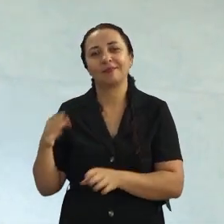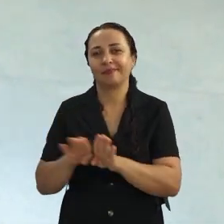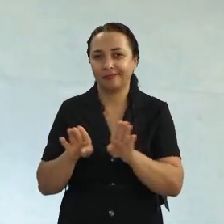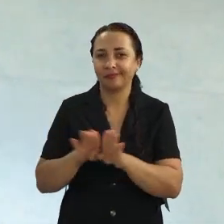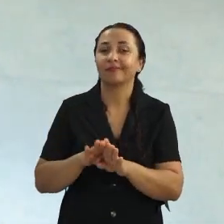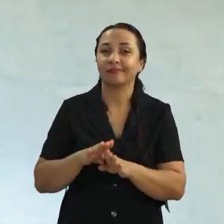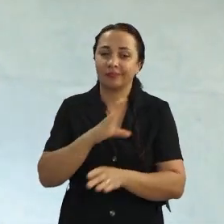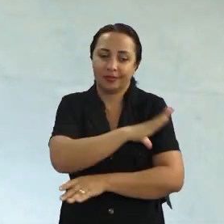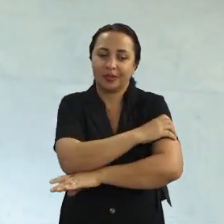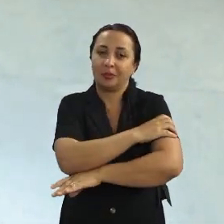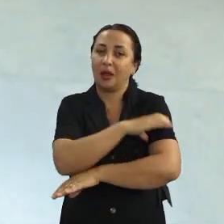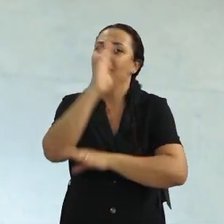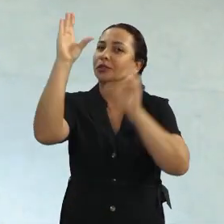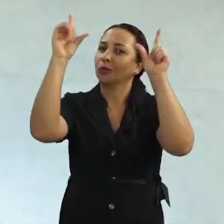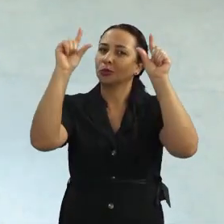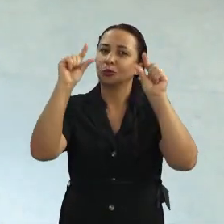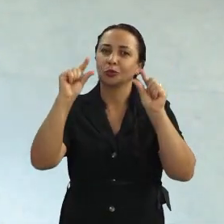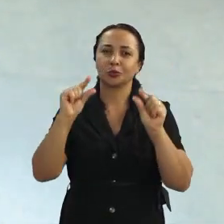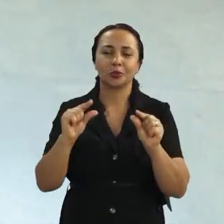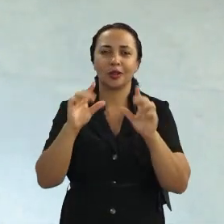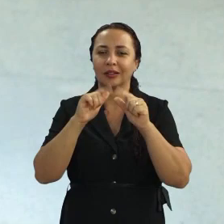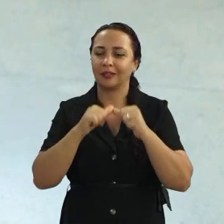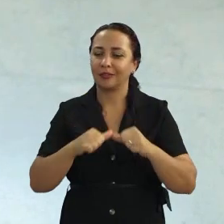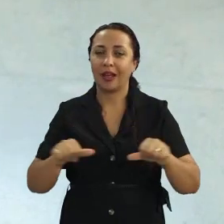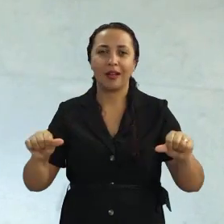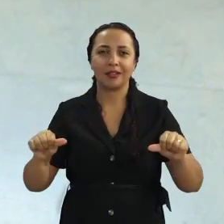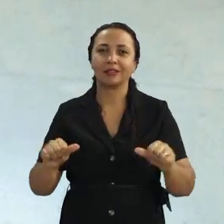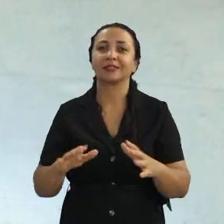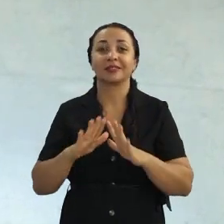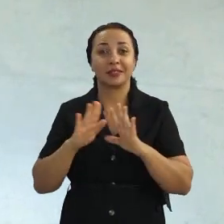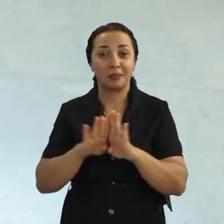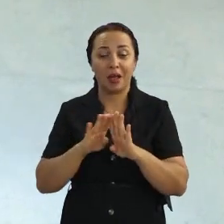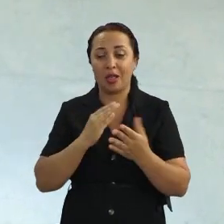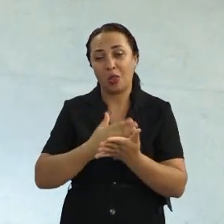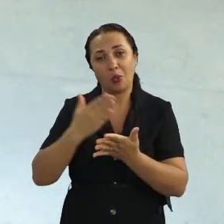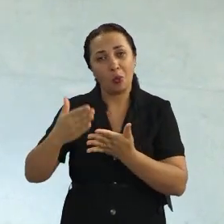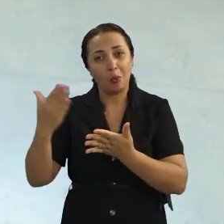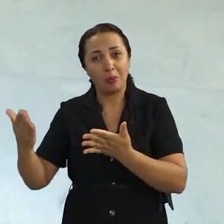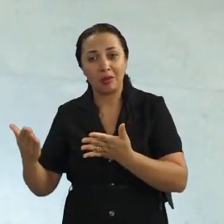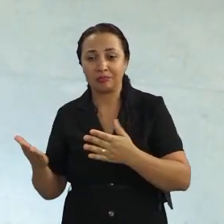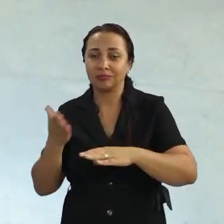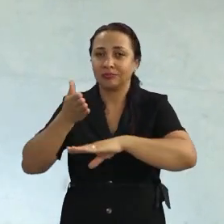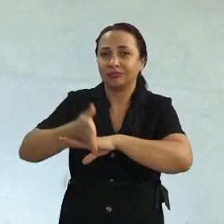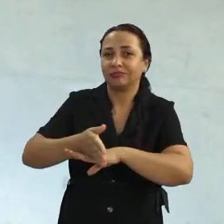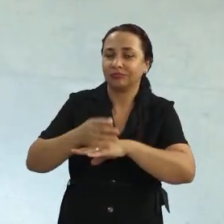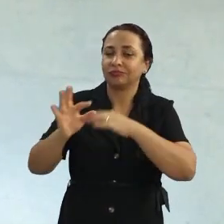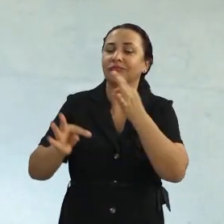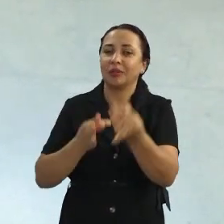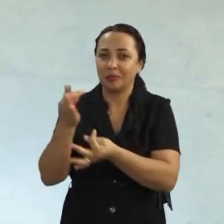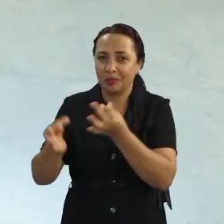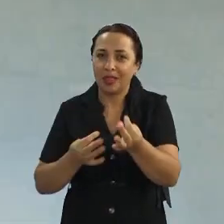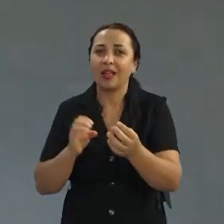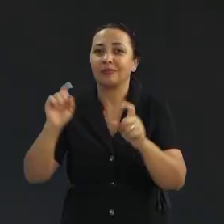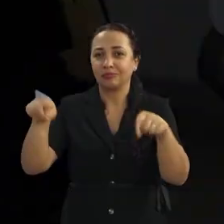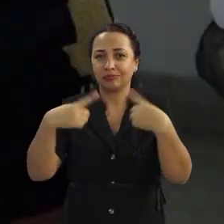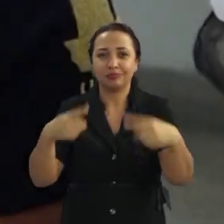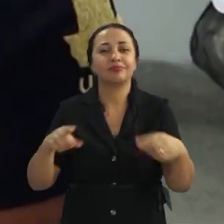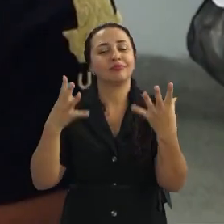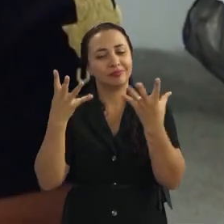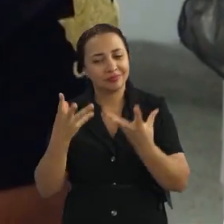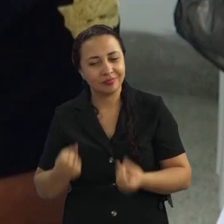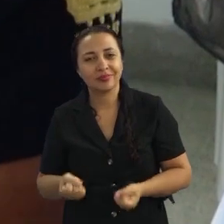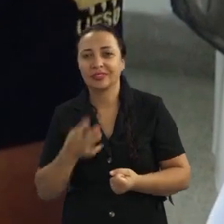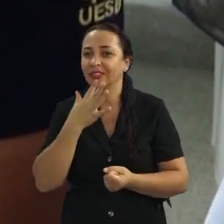faixa etária deles também a pressão arterial também se mantém o nível de estabilidade a partir do processo que ela se insere dentro da música terapia e também